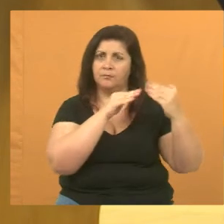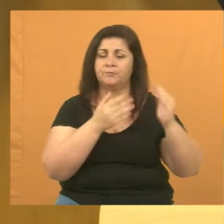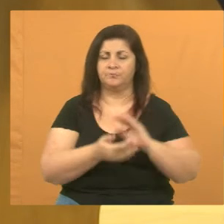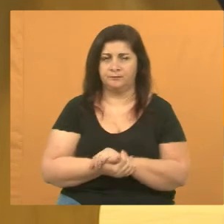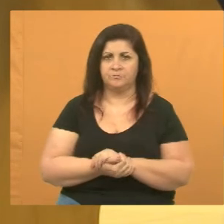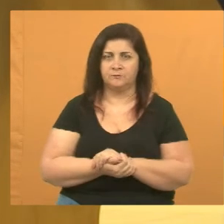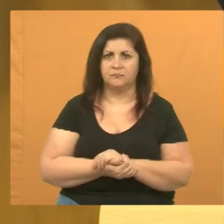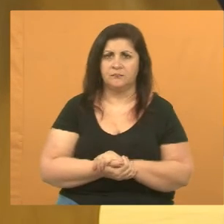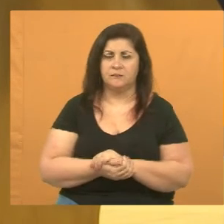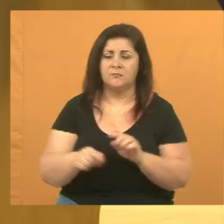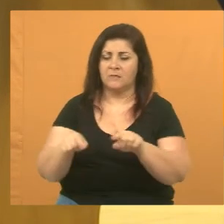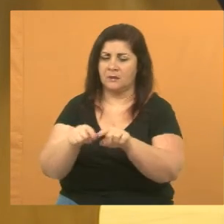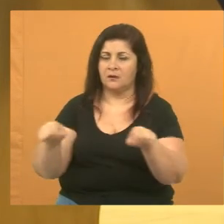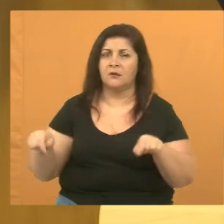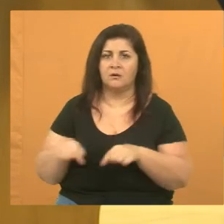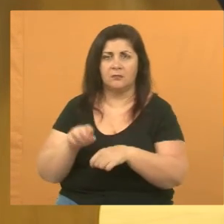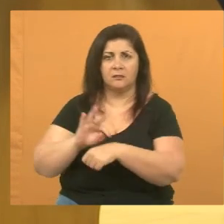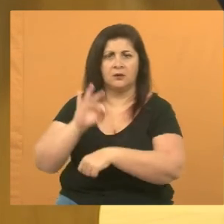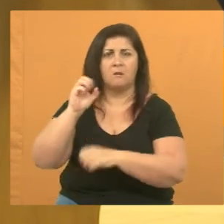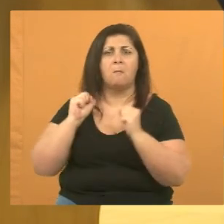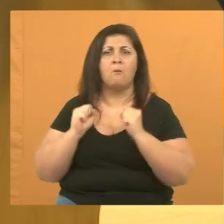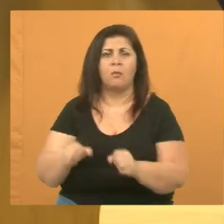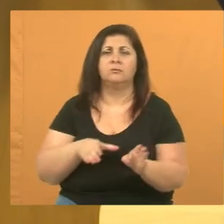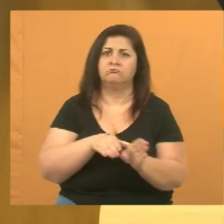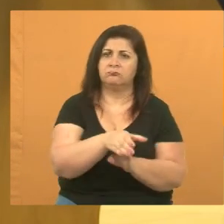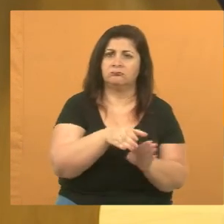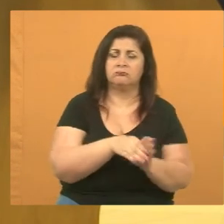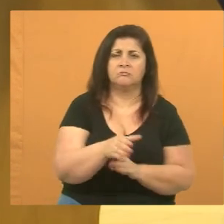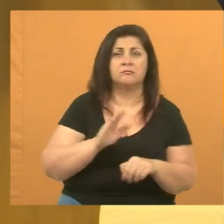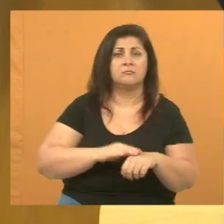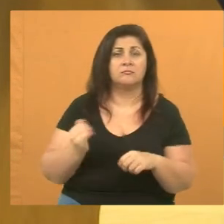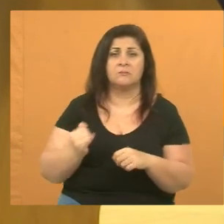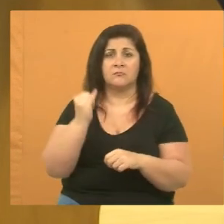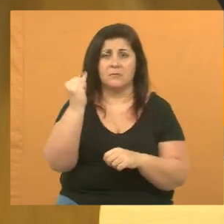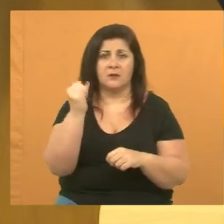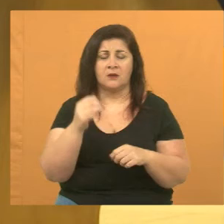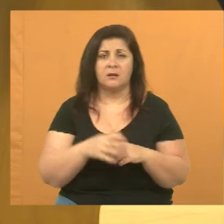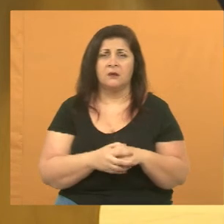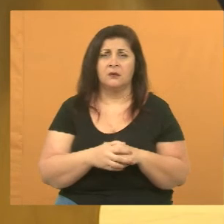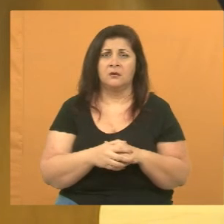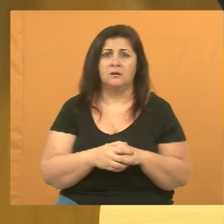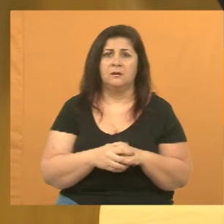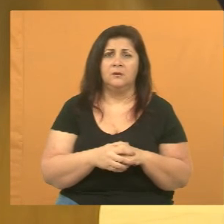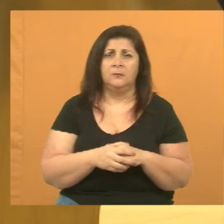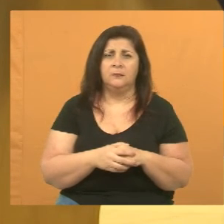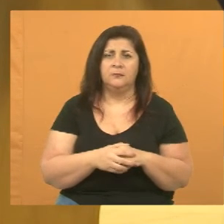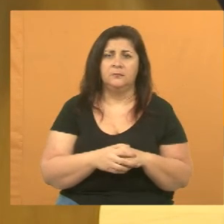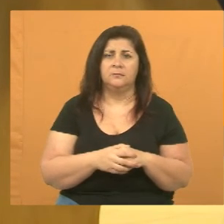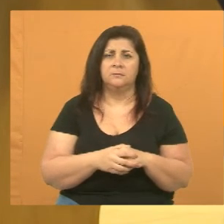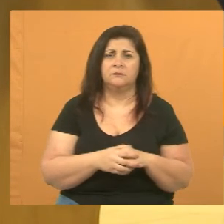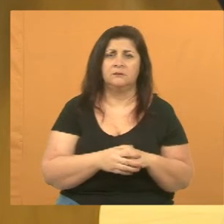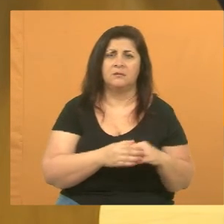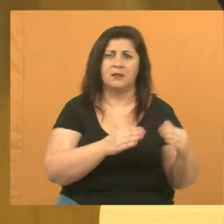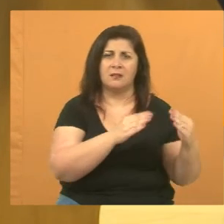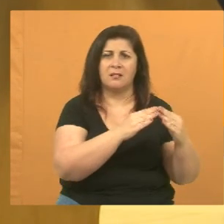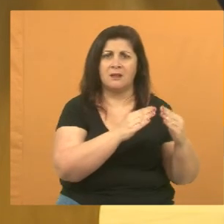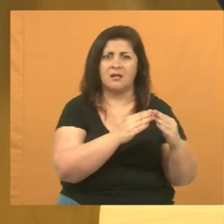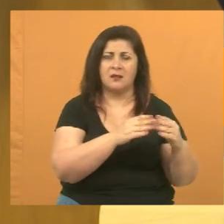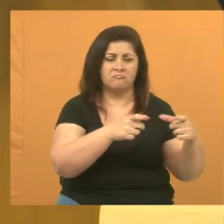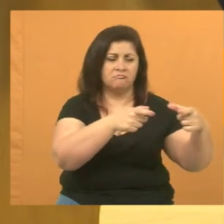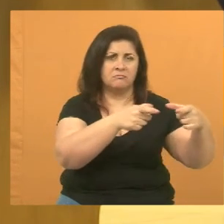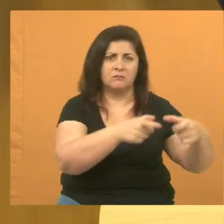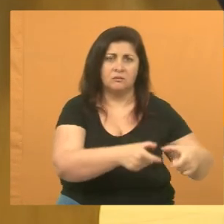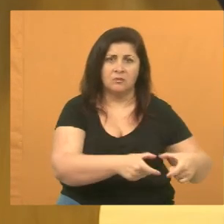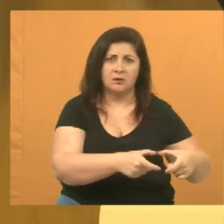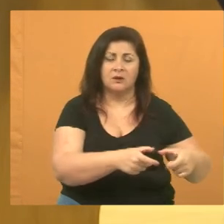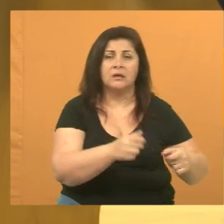que o escritório técnico possa orientar, sobretudo, as unidades habitacionais localizadas em